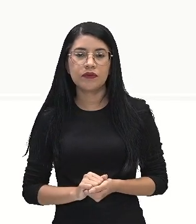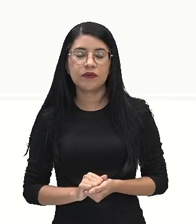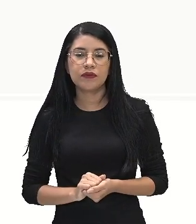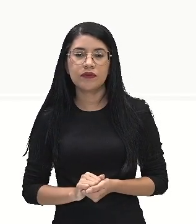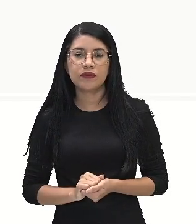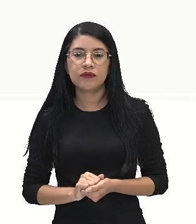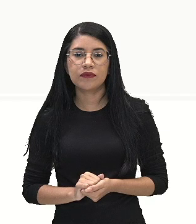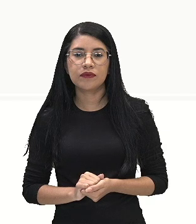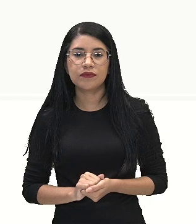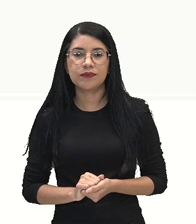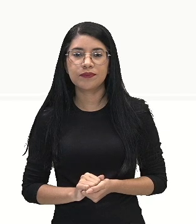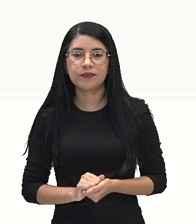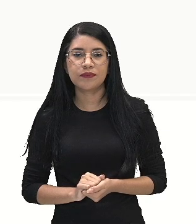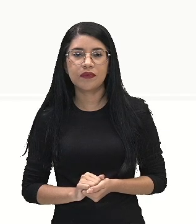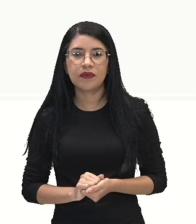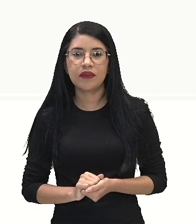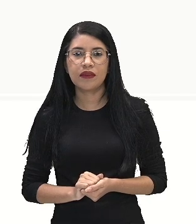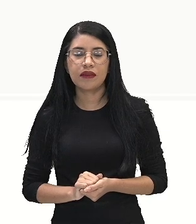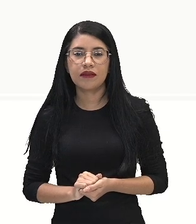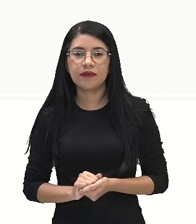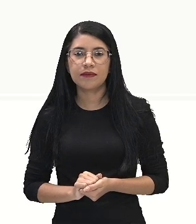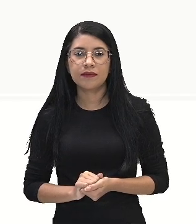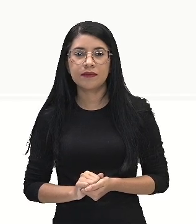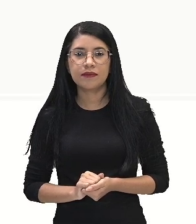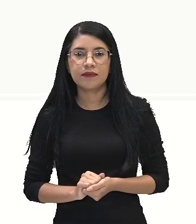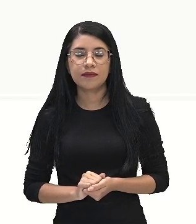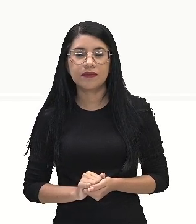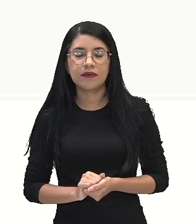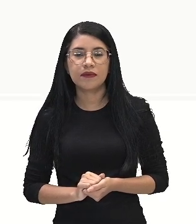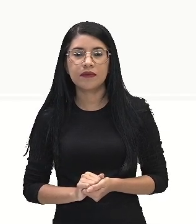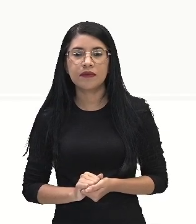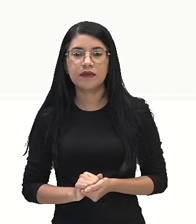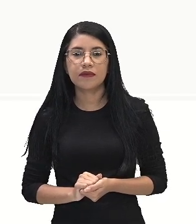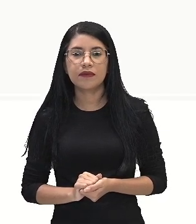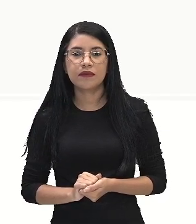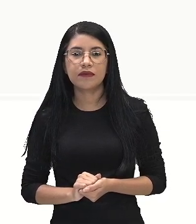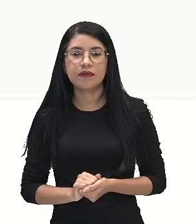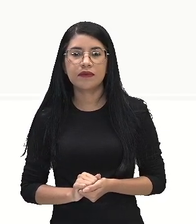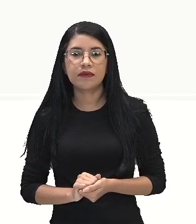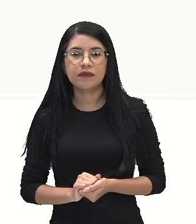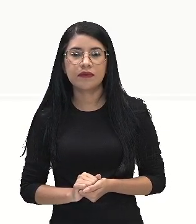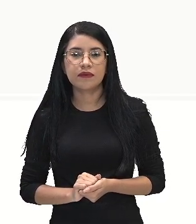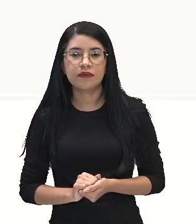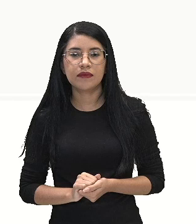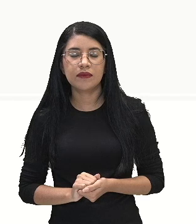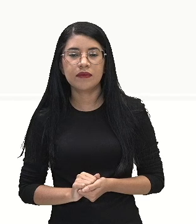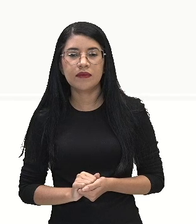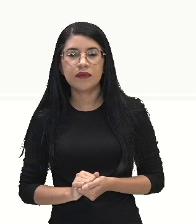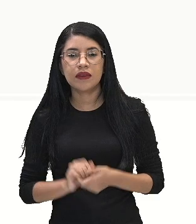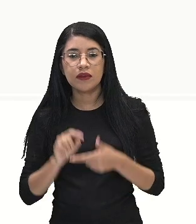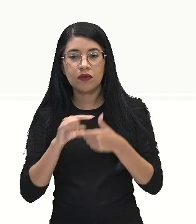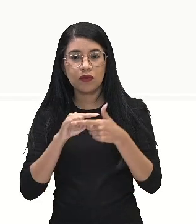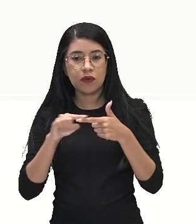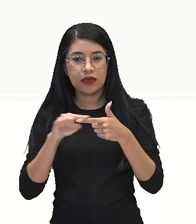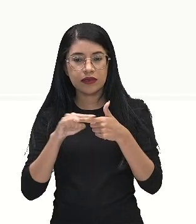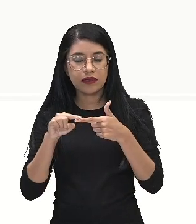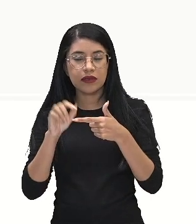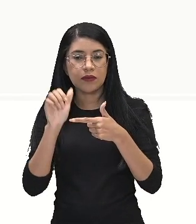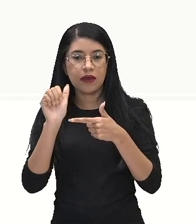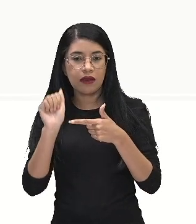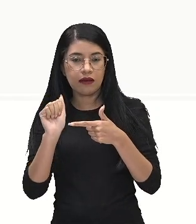por enquanto, tá? Ou vou fazer melhor, né? Cosseno do ângulo A, pronto. Porque nós